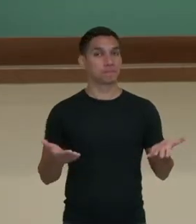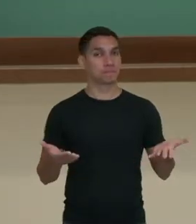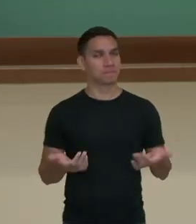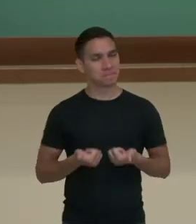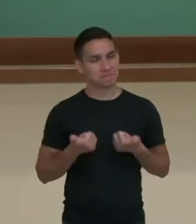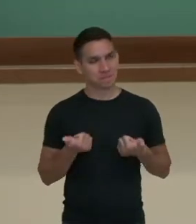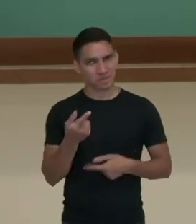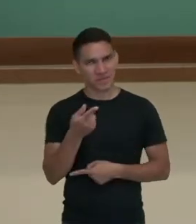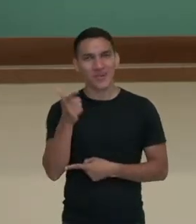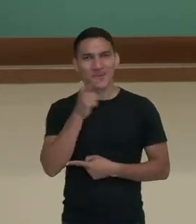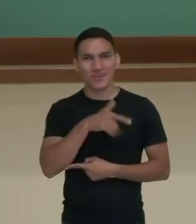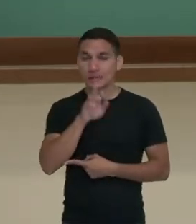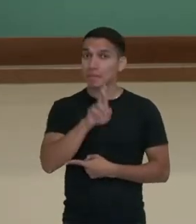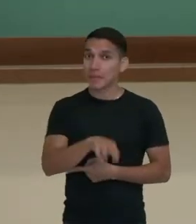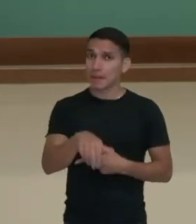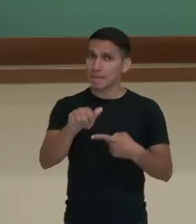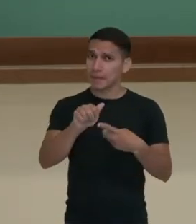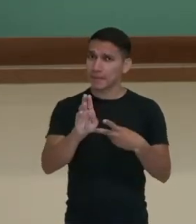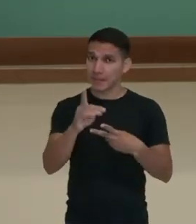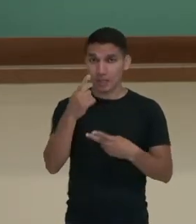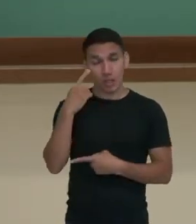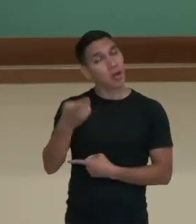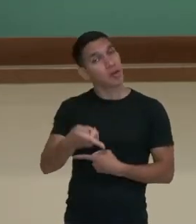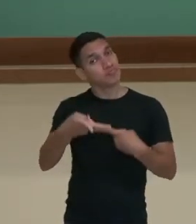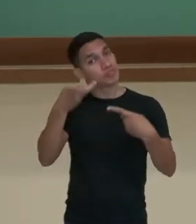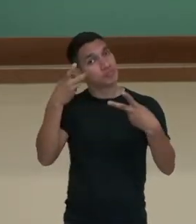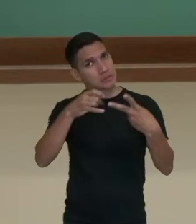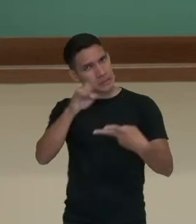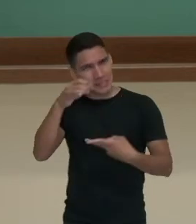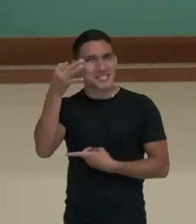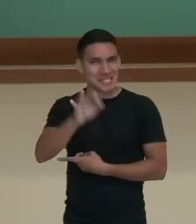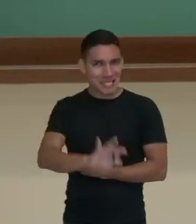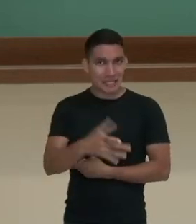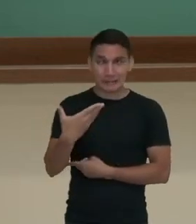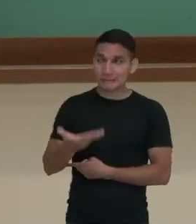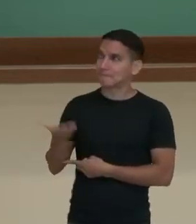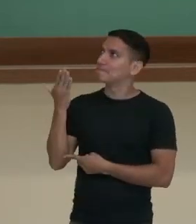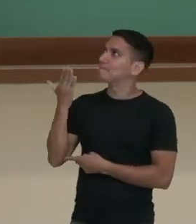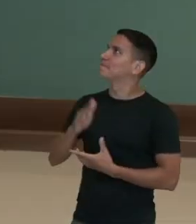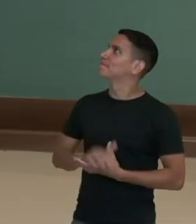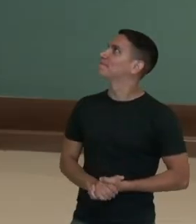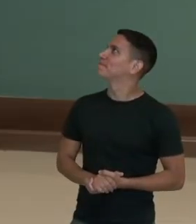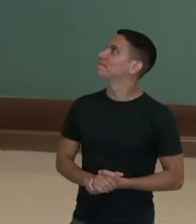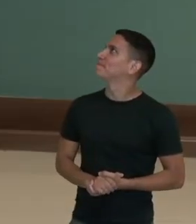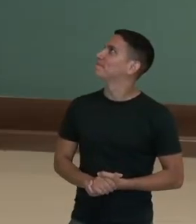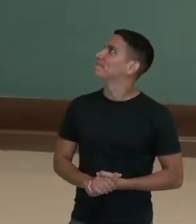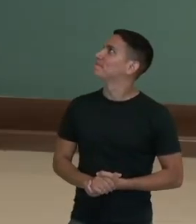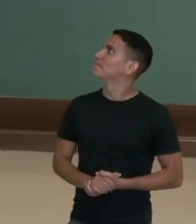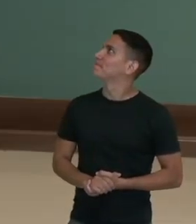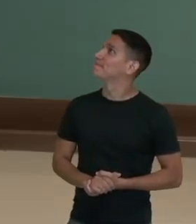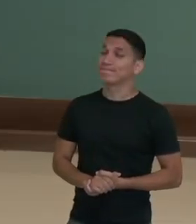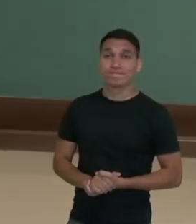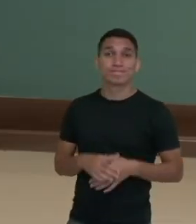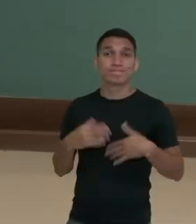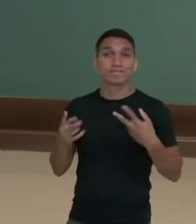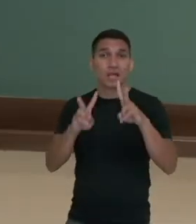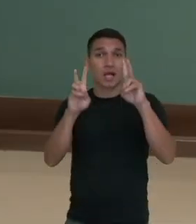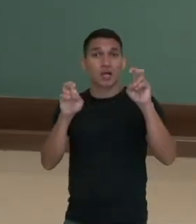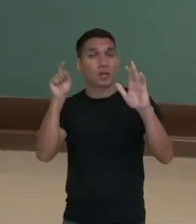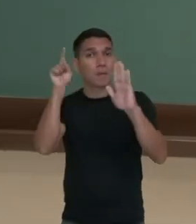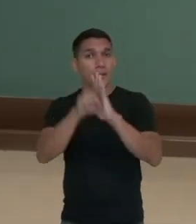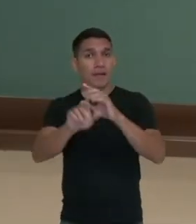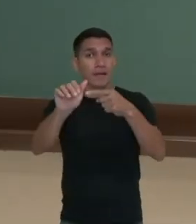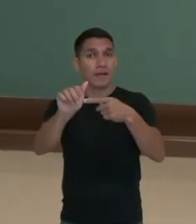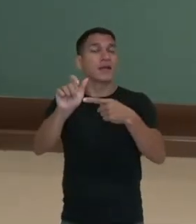Beleza, e aí, conseguiu responder? Vamos conferir se você acertou? Vejamos. Em relação à